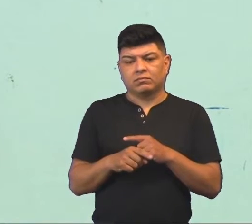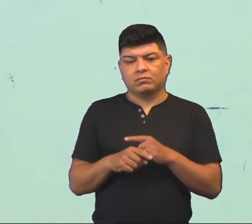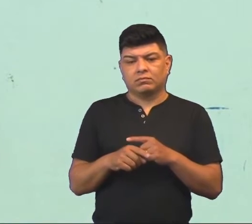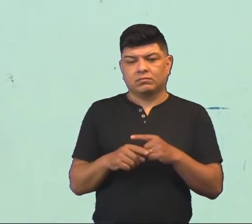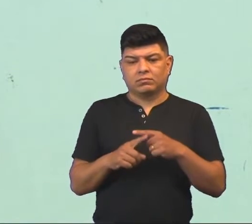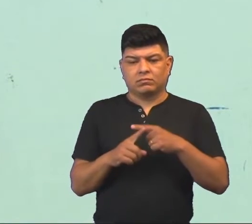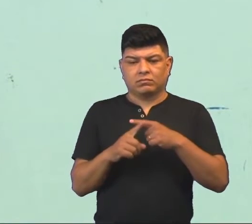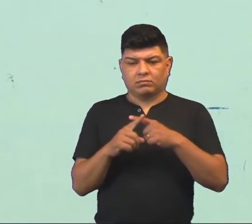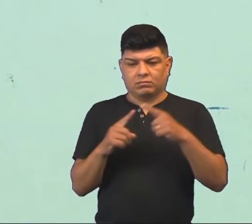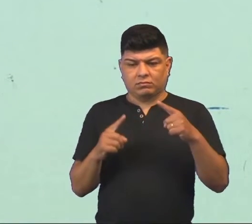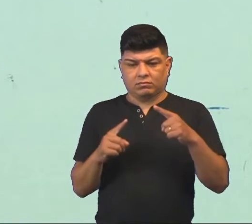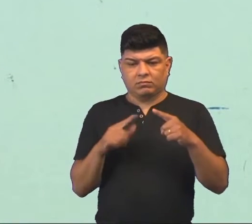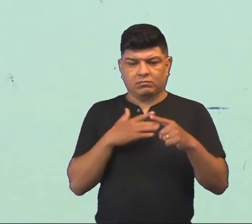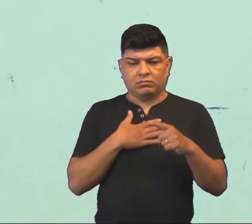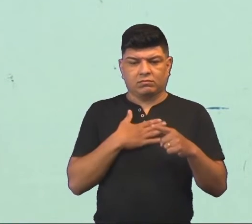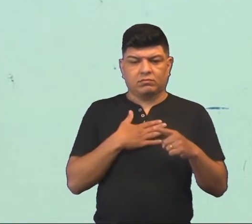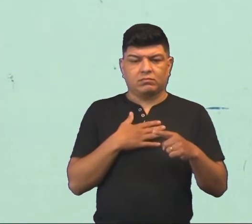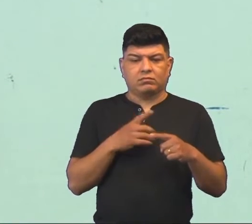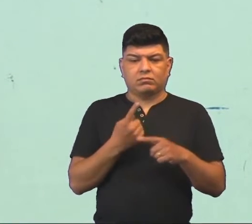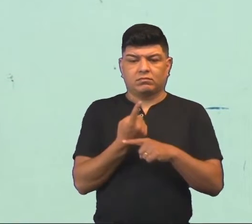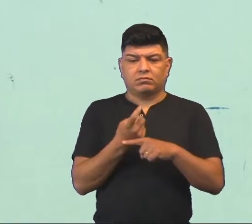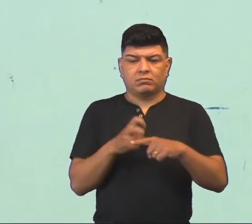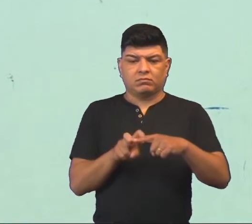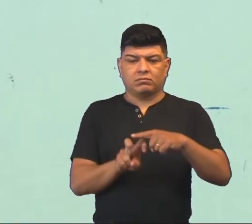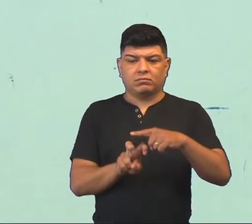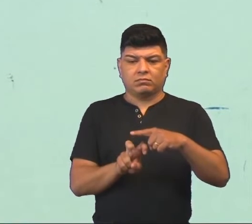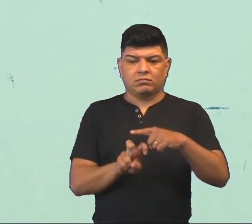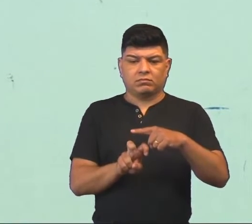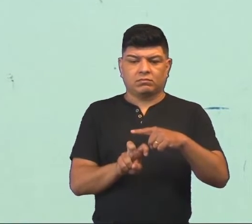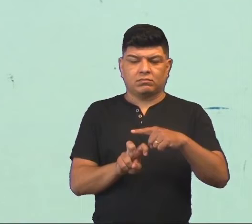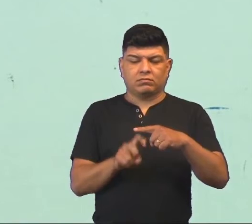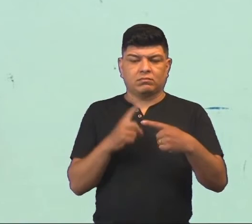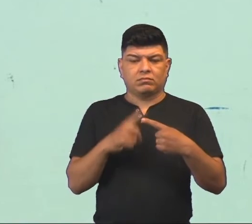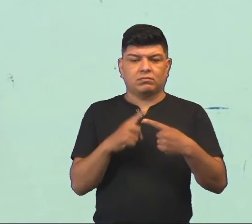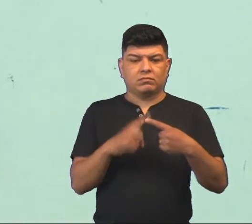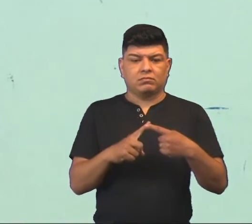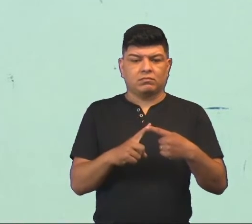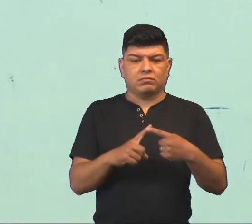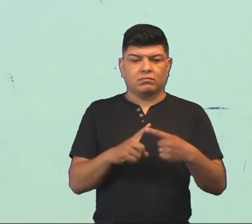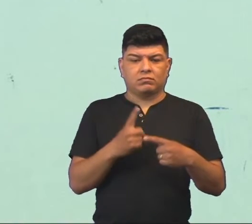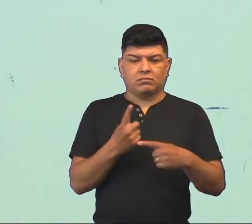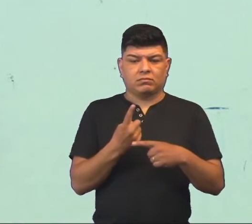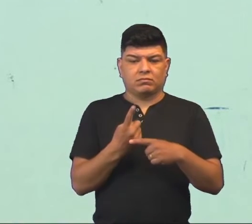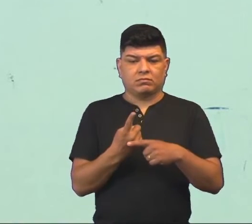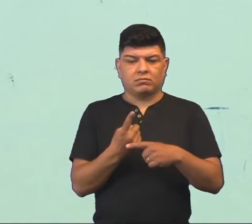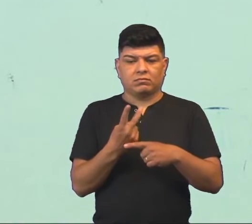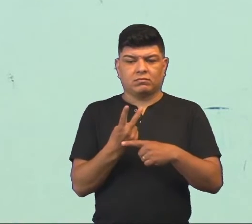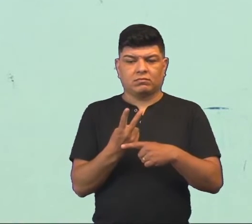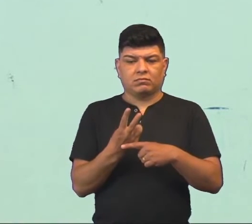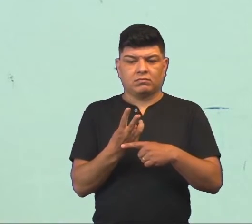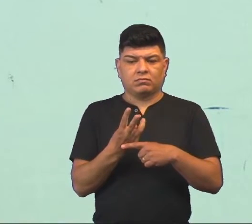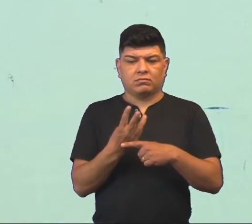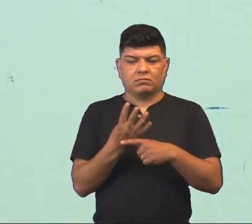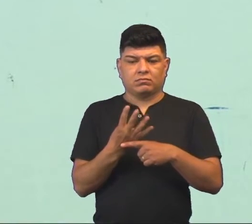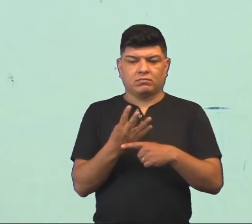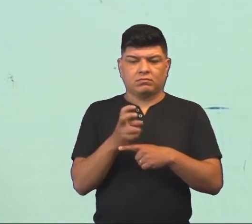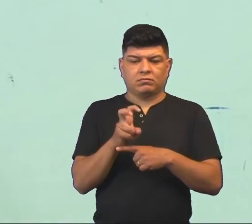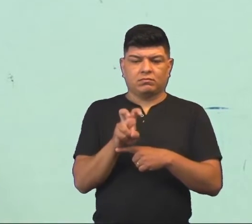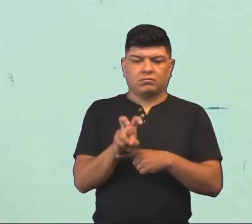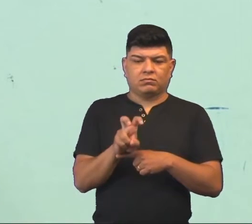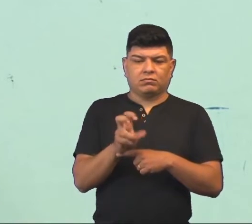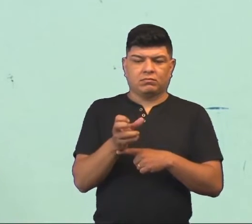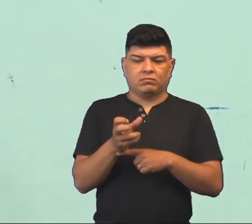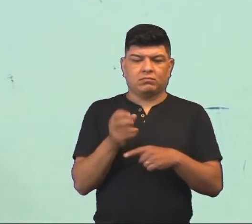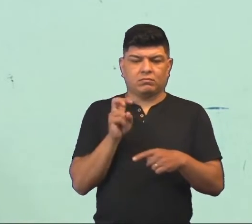meu inteiro, tá? E aqui eu tenho 1/5. Por quê? Eu tenho 1, 2, 3,